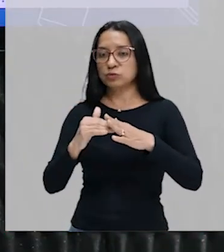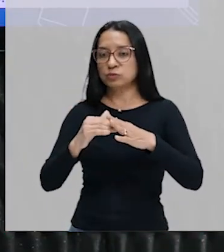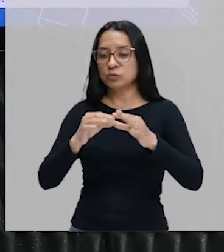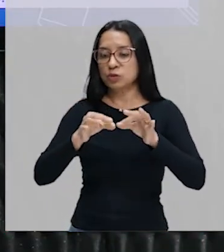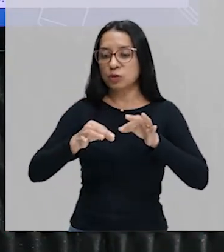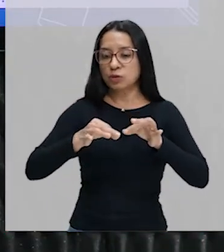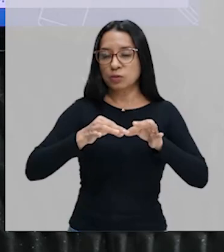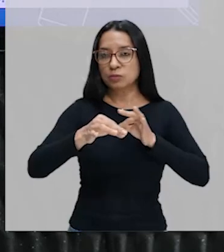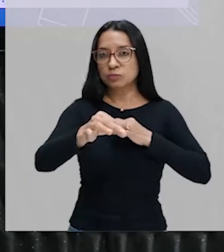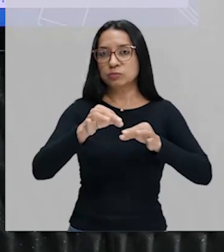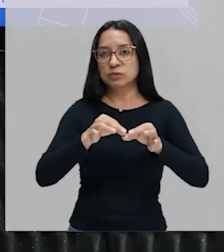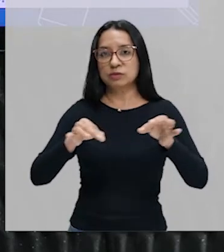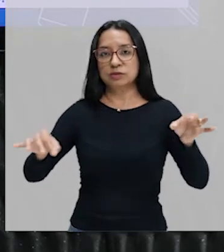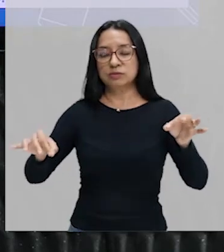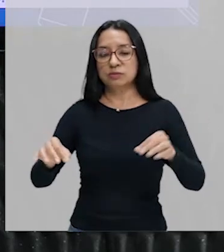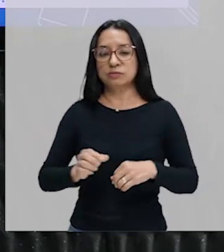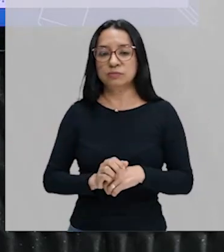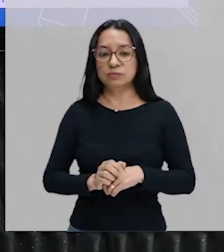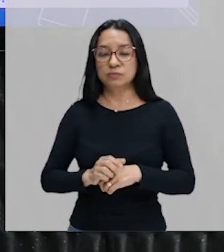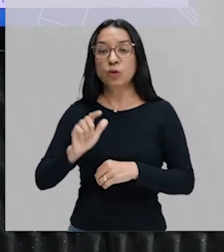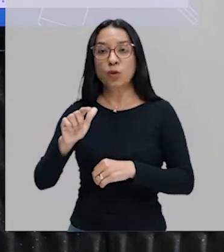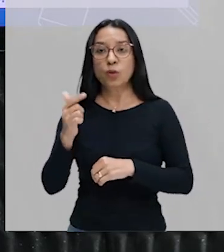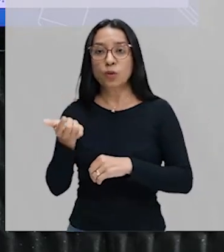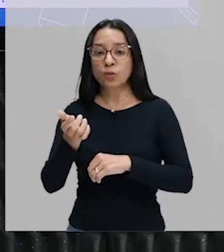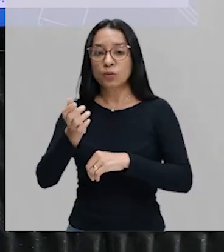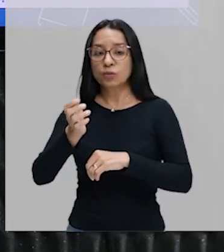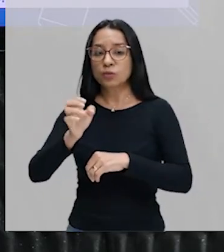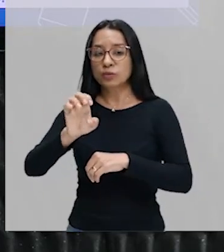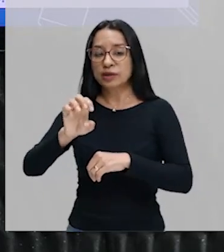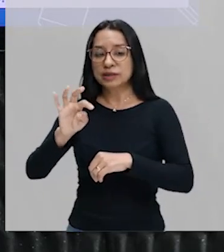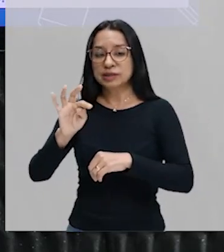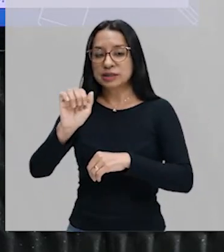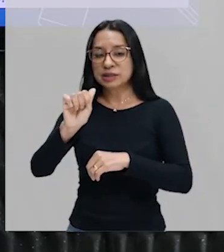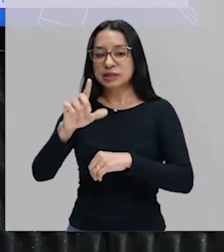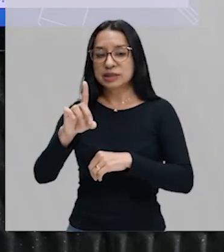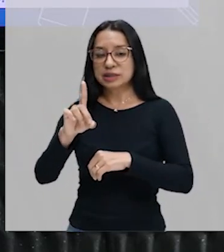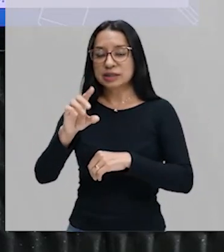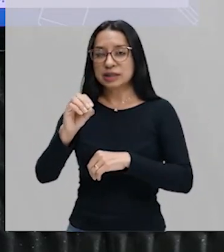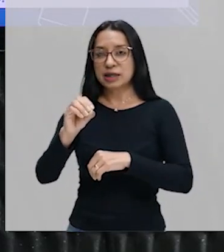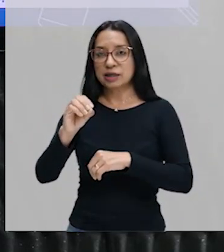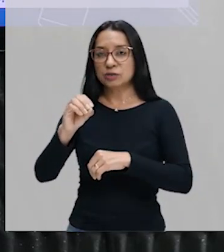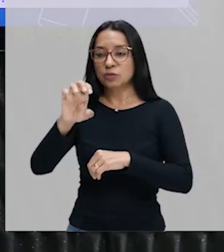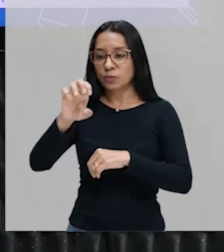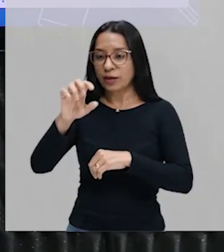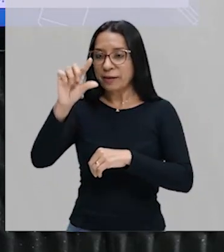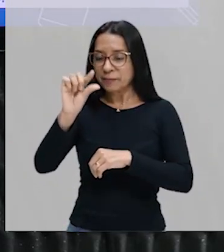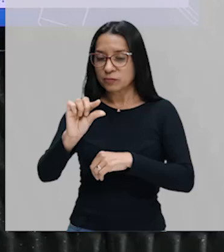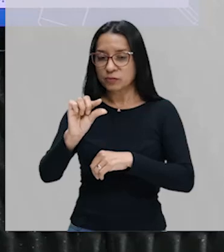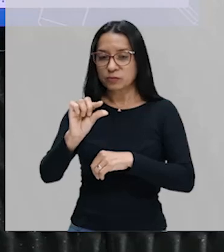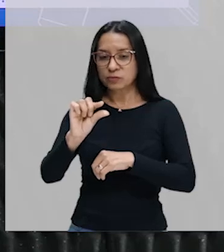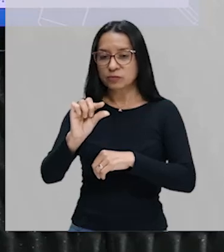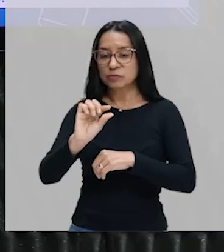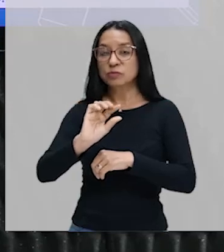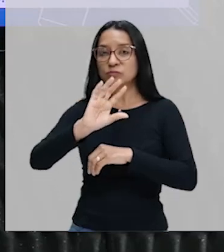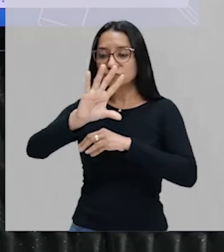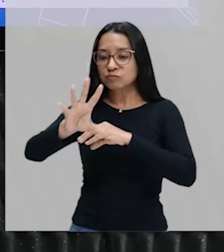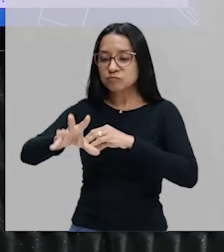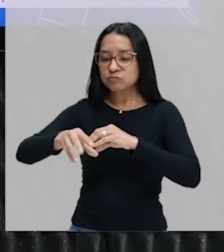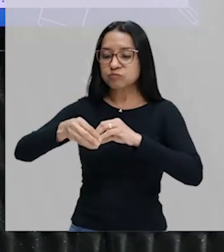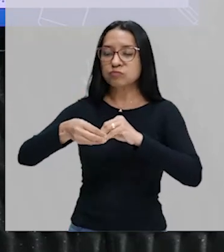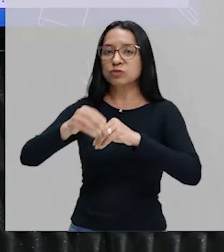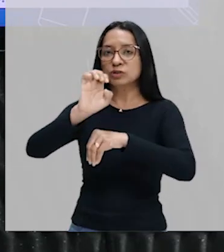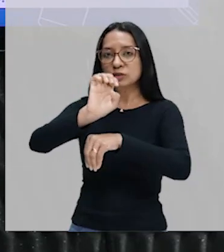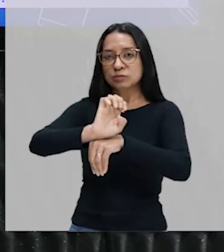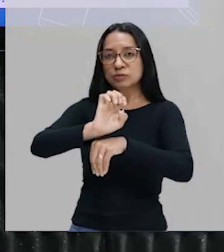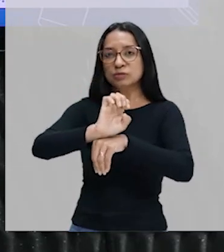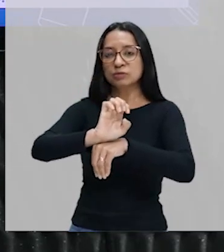E o Estado, com E minúsculo, Marcos, esses são justamente os Estados membros integrantes dessa estrutura